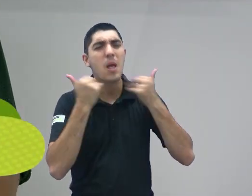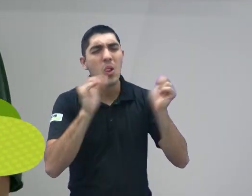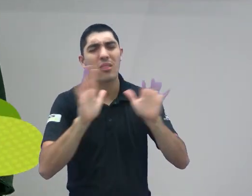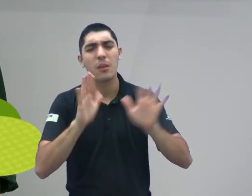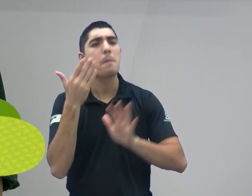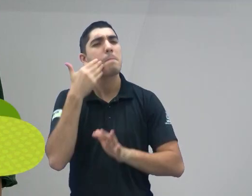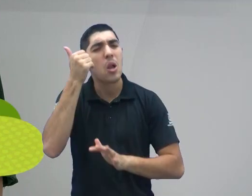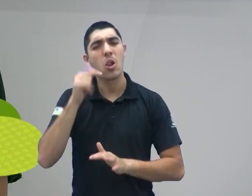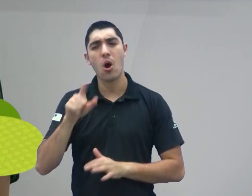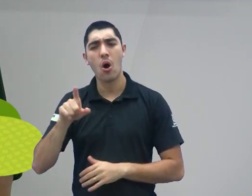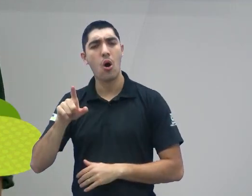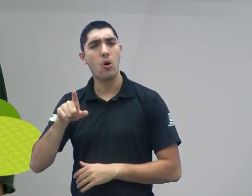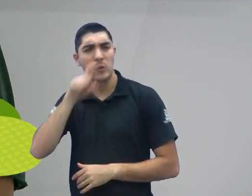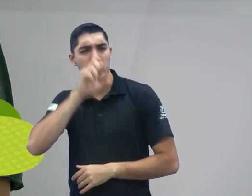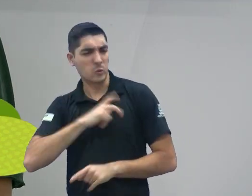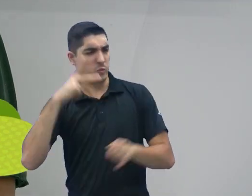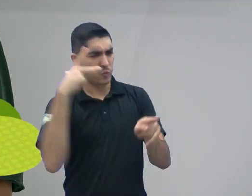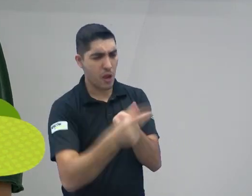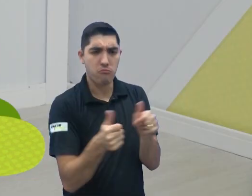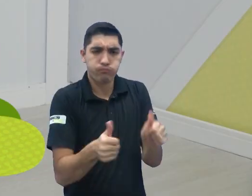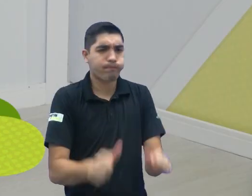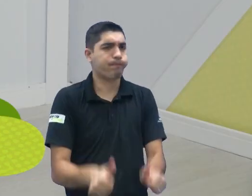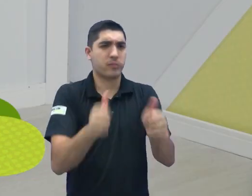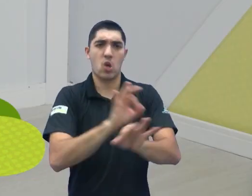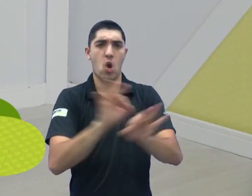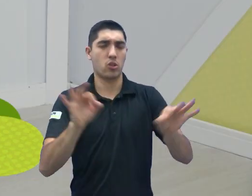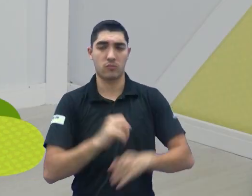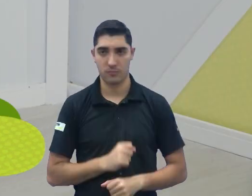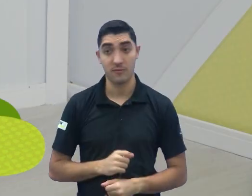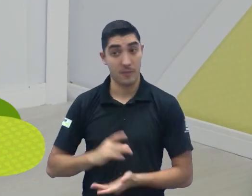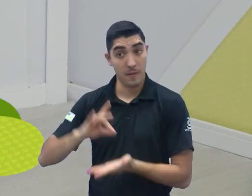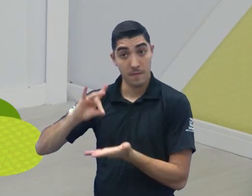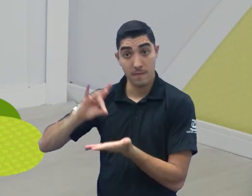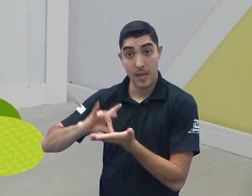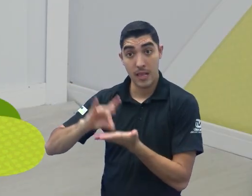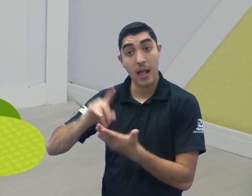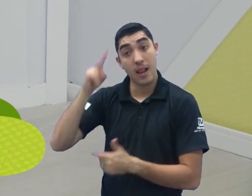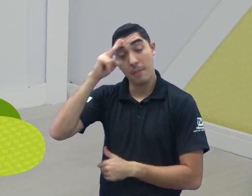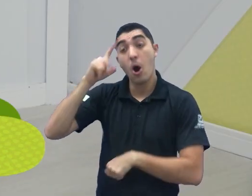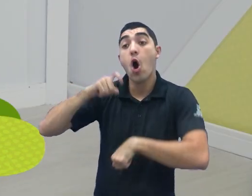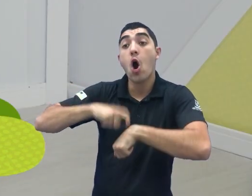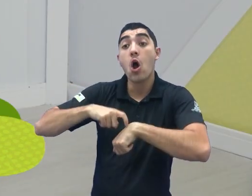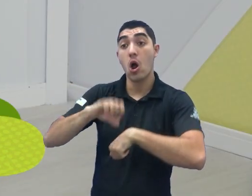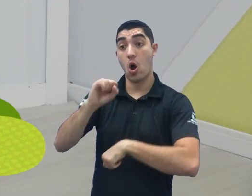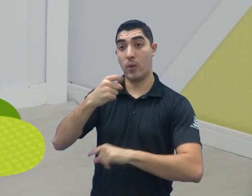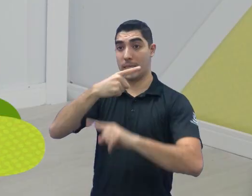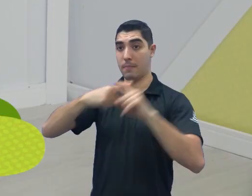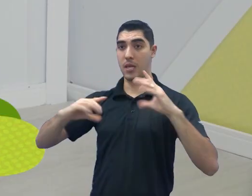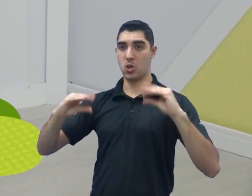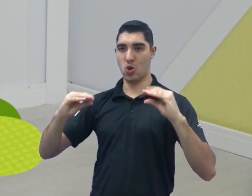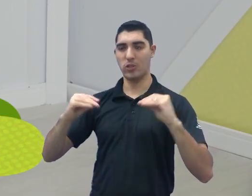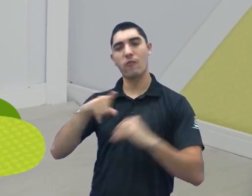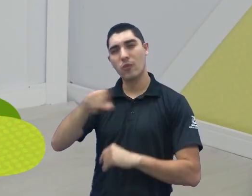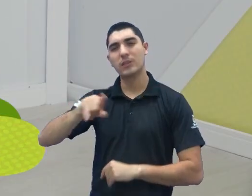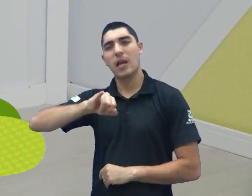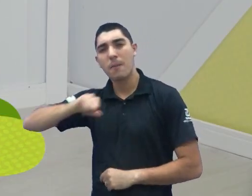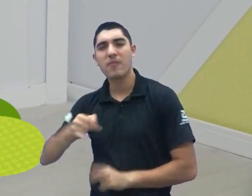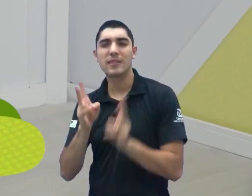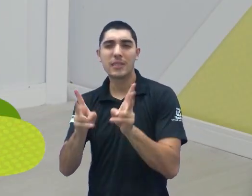gente quer ver o time bem, ver o São José subir. Com certeza. E lembrando que o jogo do São José é às 8h30, né? Você está acostumado em jogo geralmente